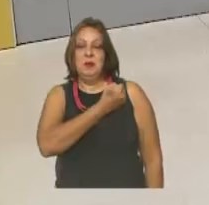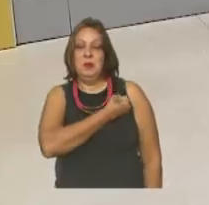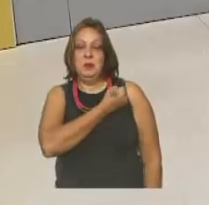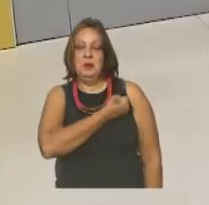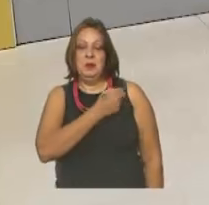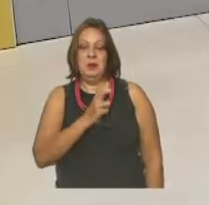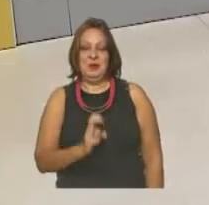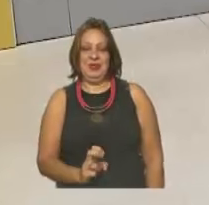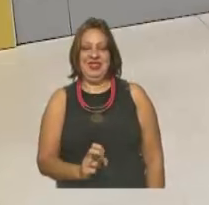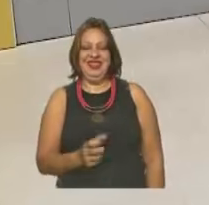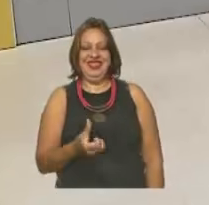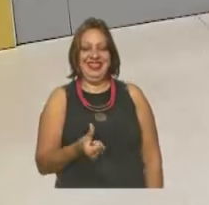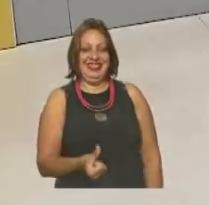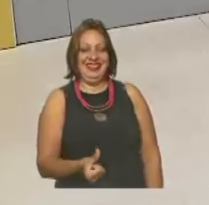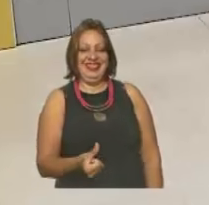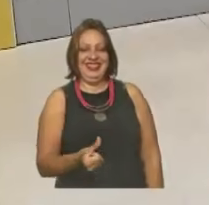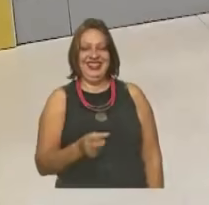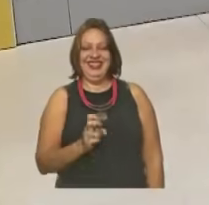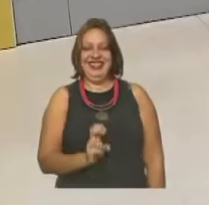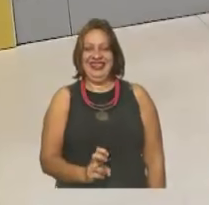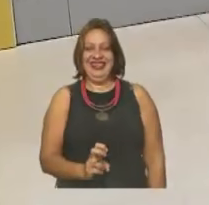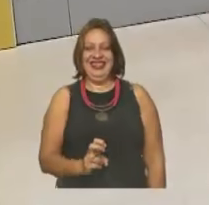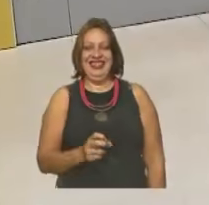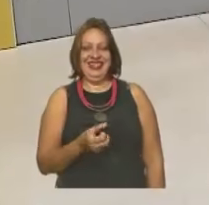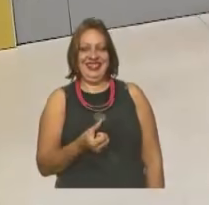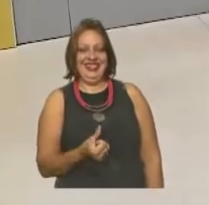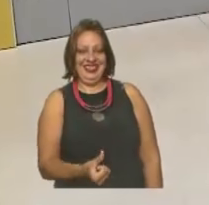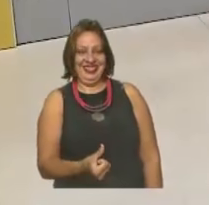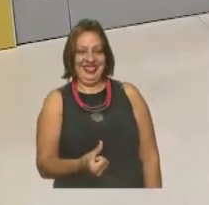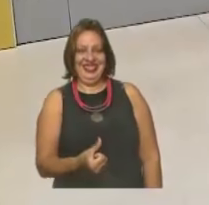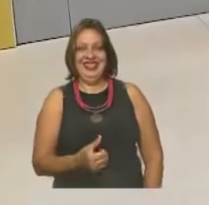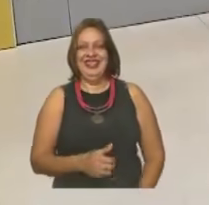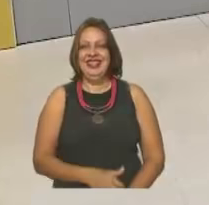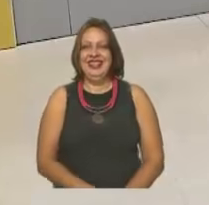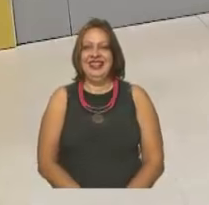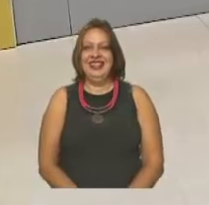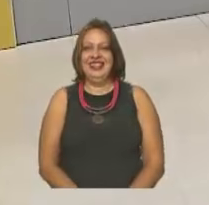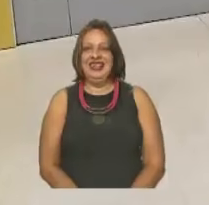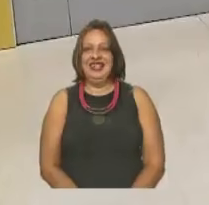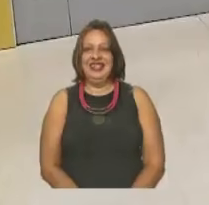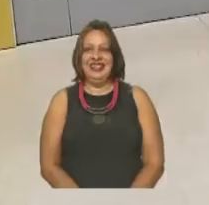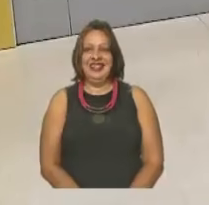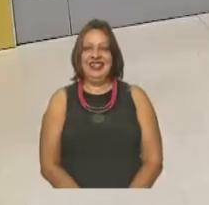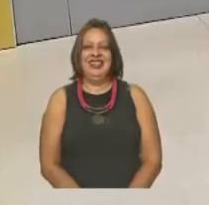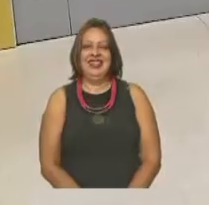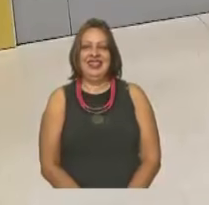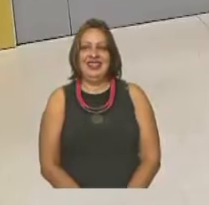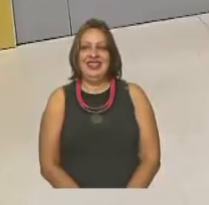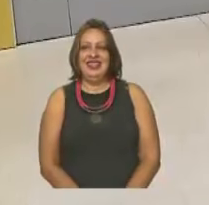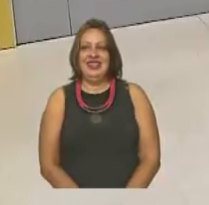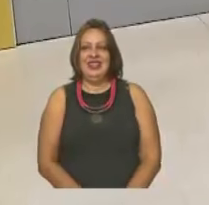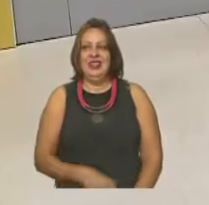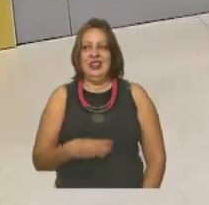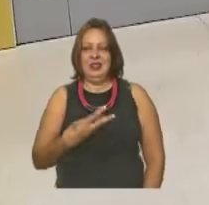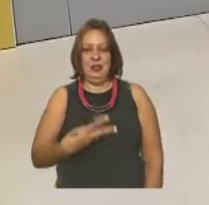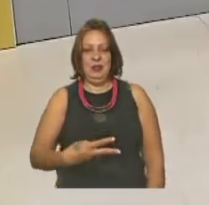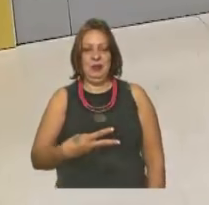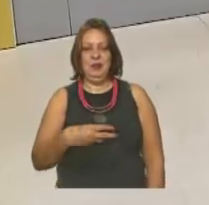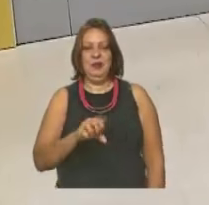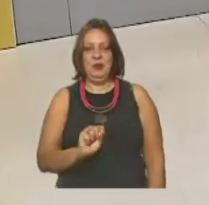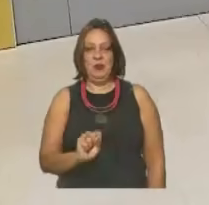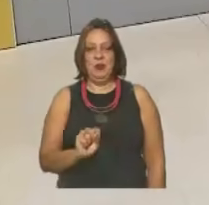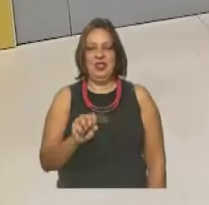número 56. 56, 56. Vai lá com 56,